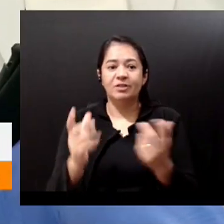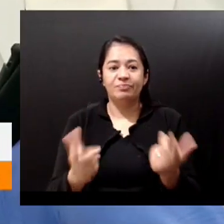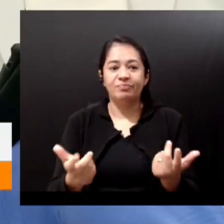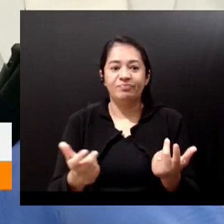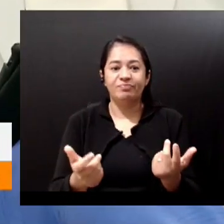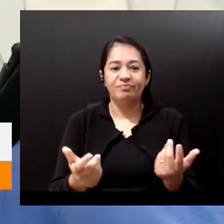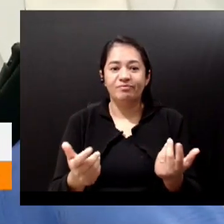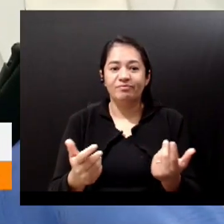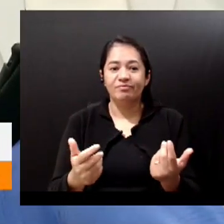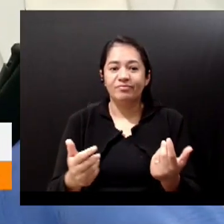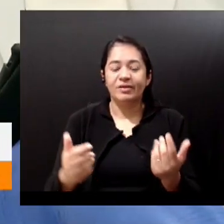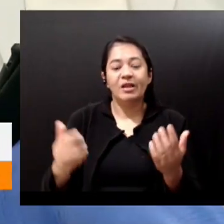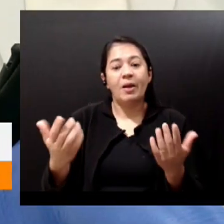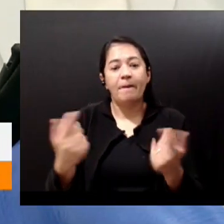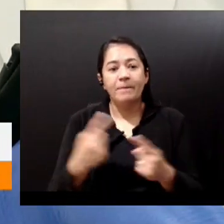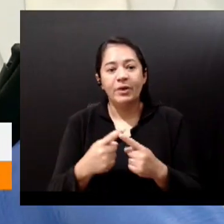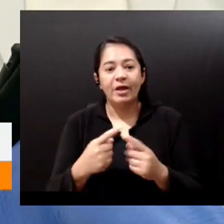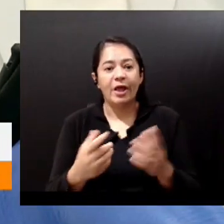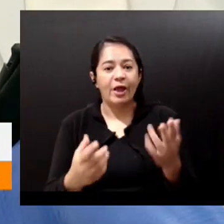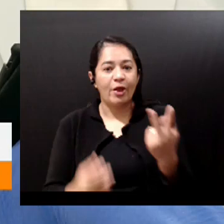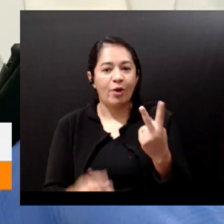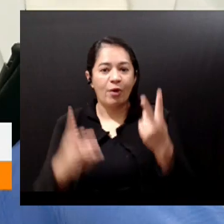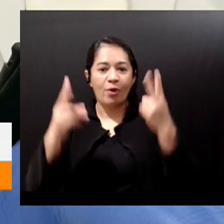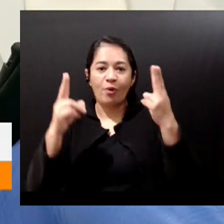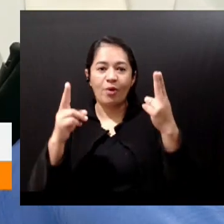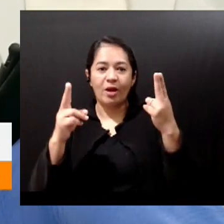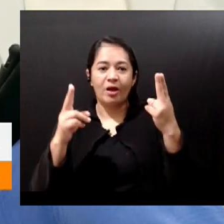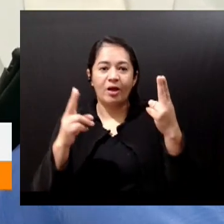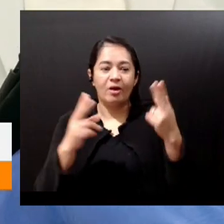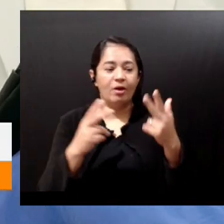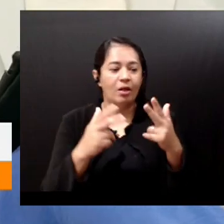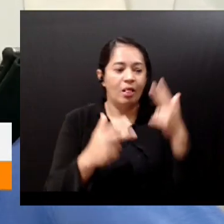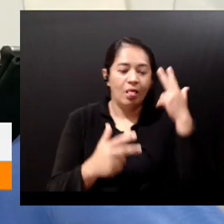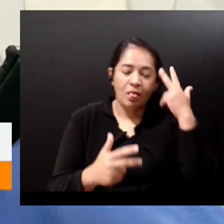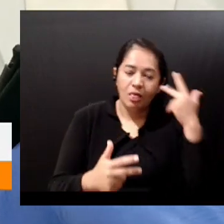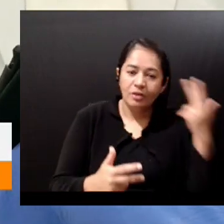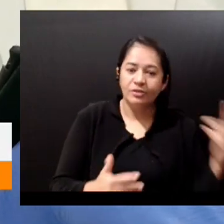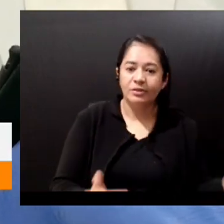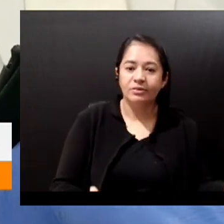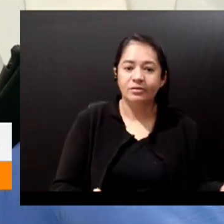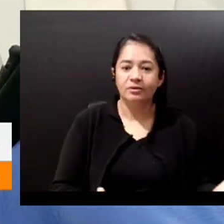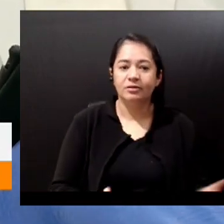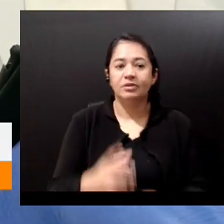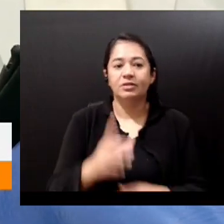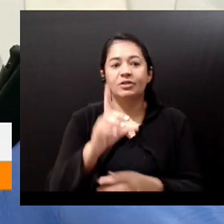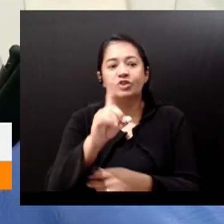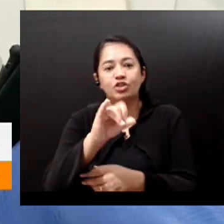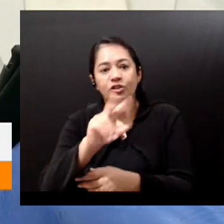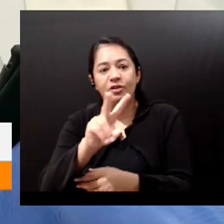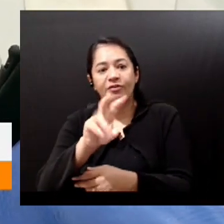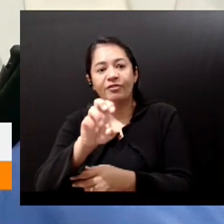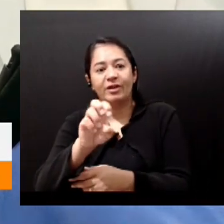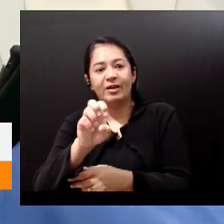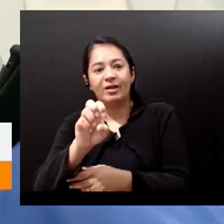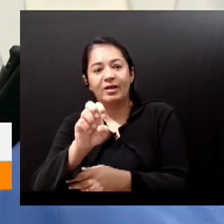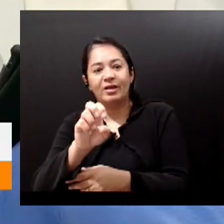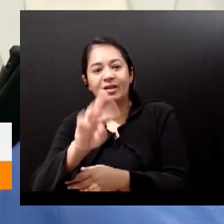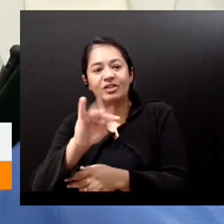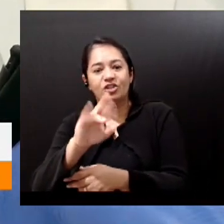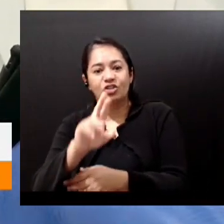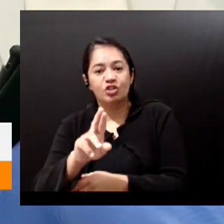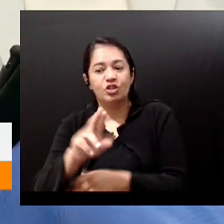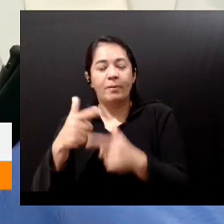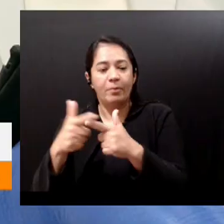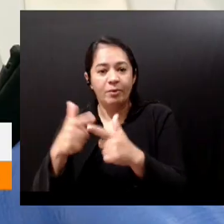de diverter. Você tira a pessoa daquele foco e joga para outro. Então, diversão ela é um problema. Agora, como recreação,